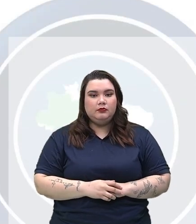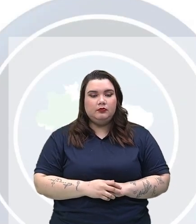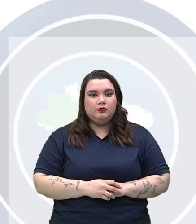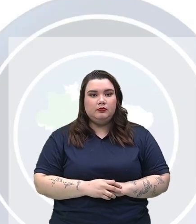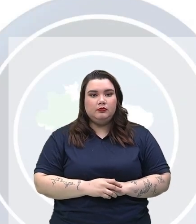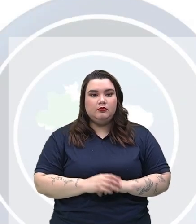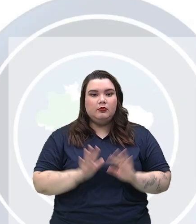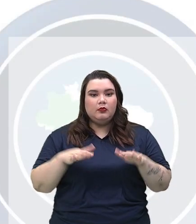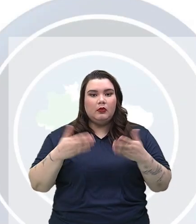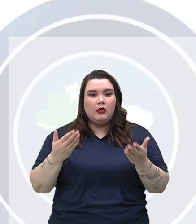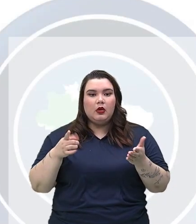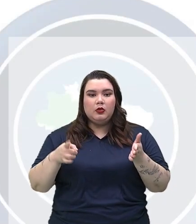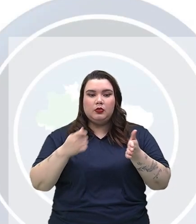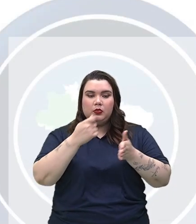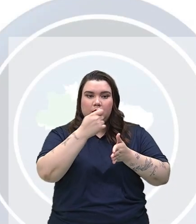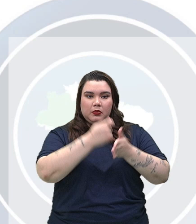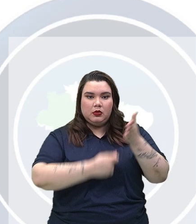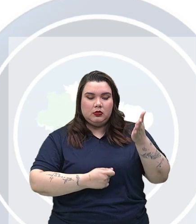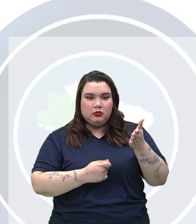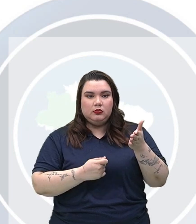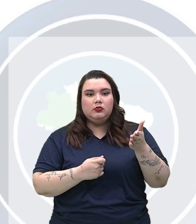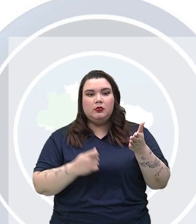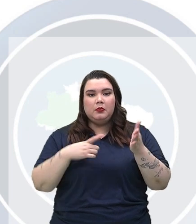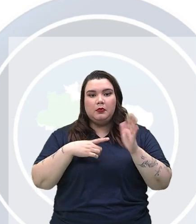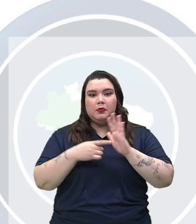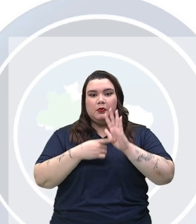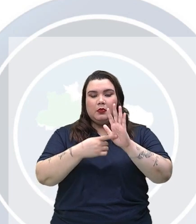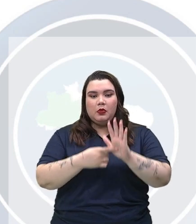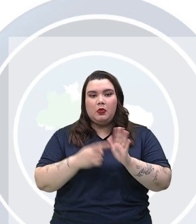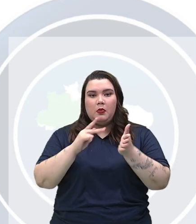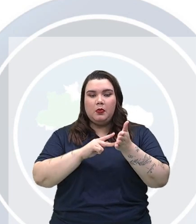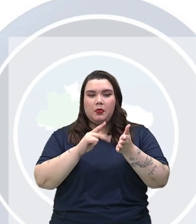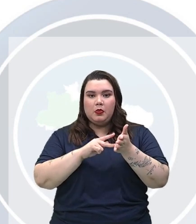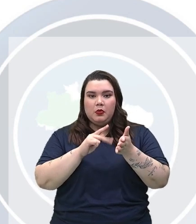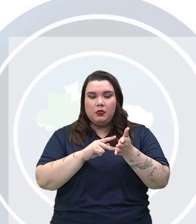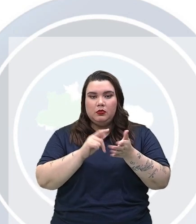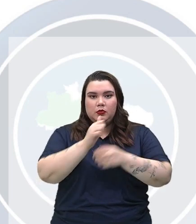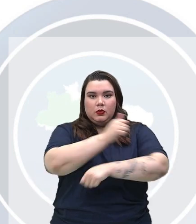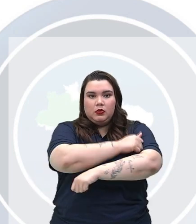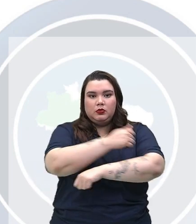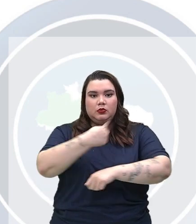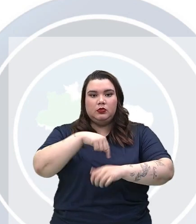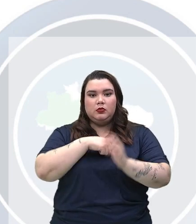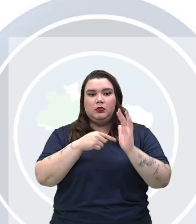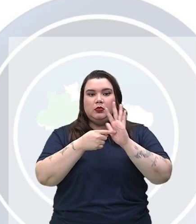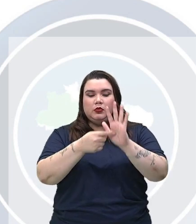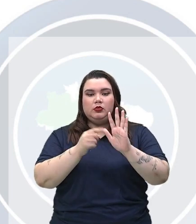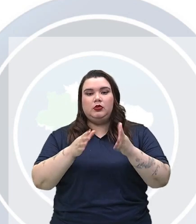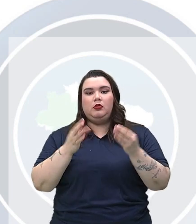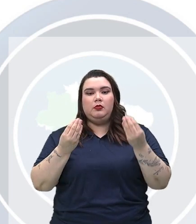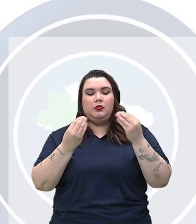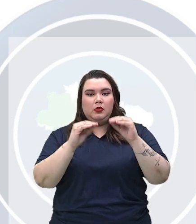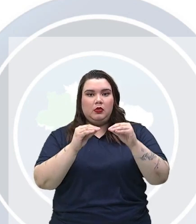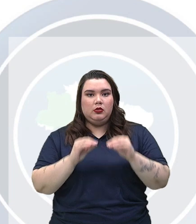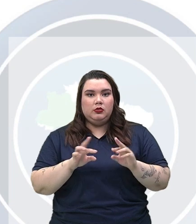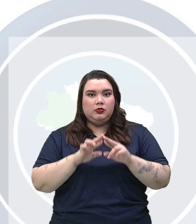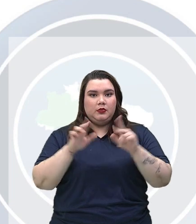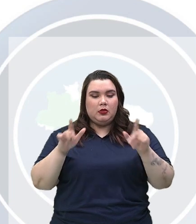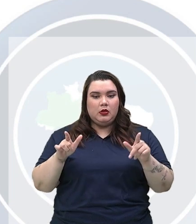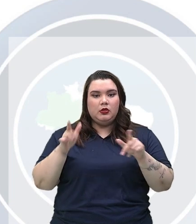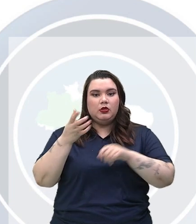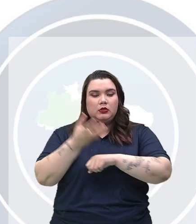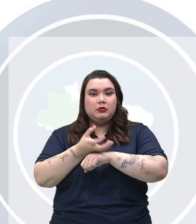Muito bom. Olha, a ficha, ela vem, então, indicando a nota do estudante, como nós já abordamos. Ela é preenchida por módulo, diferente da de